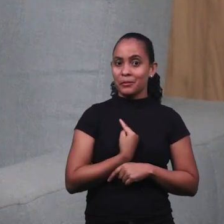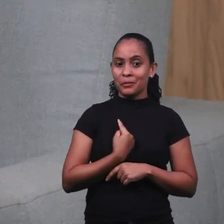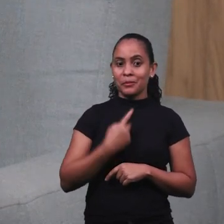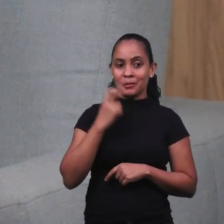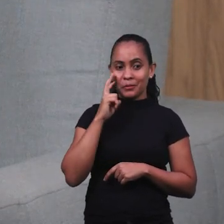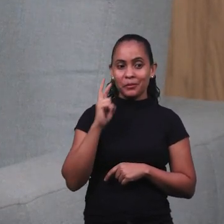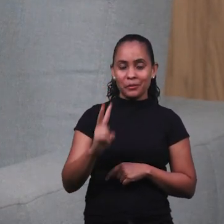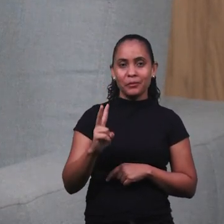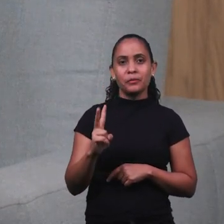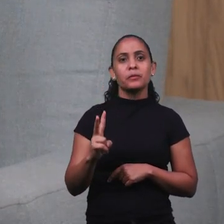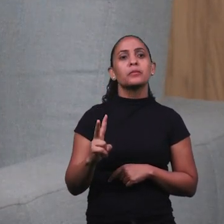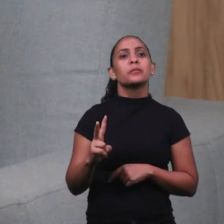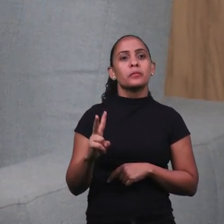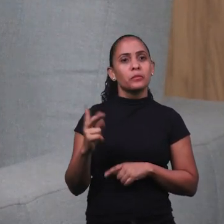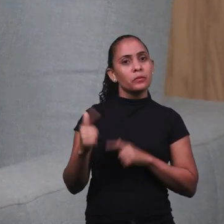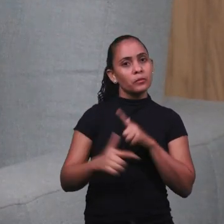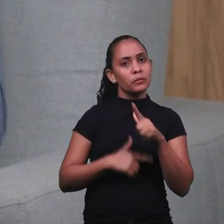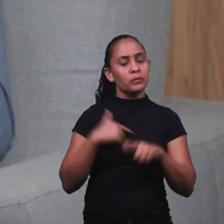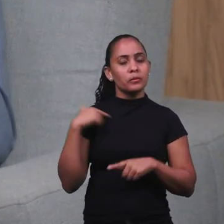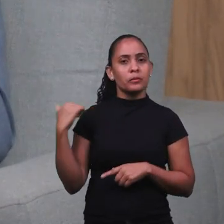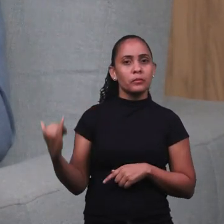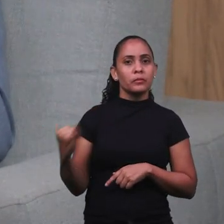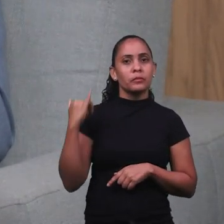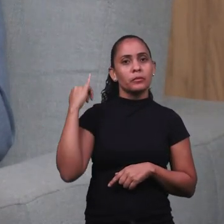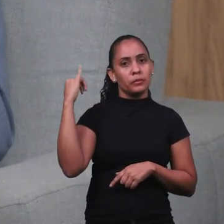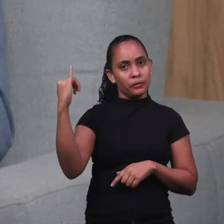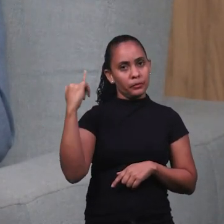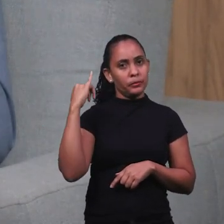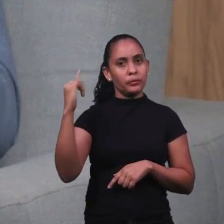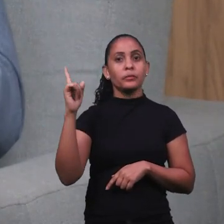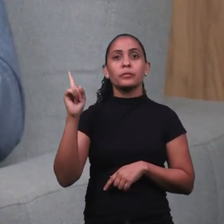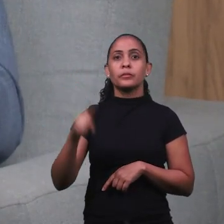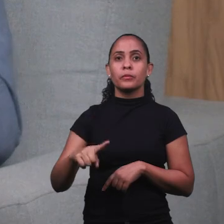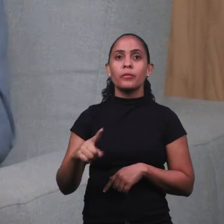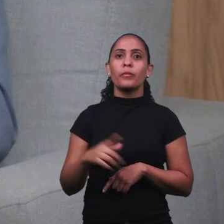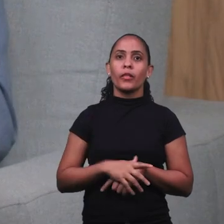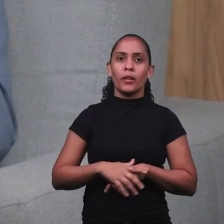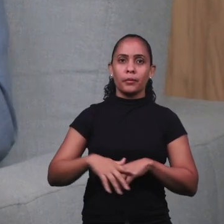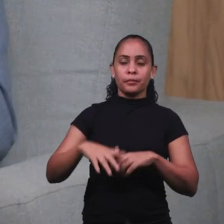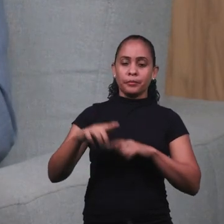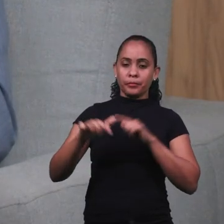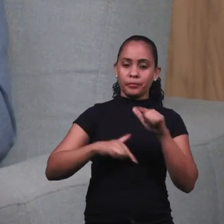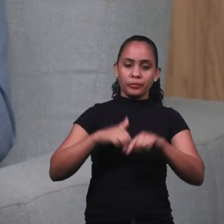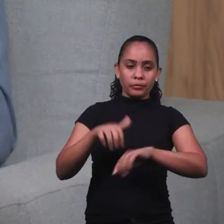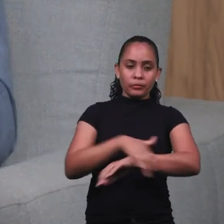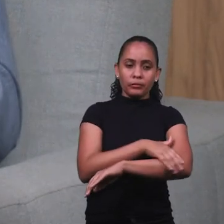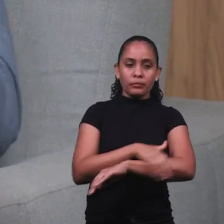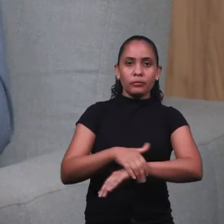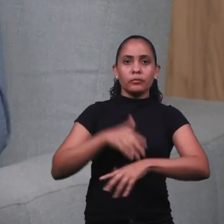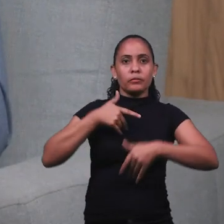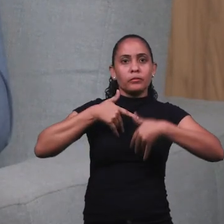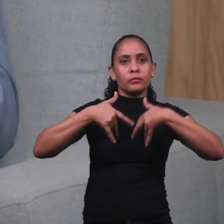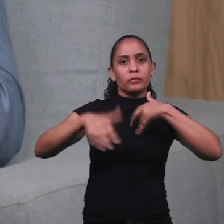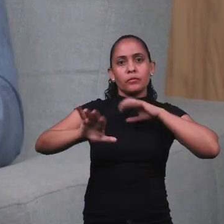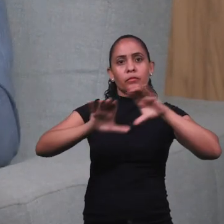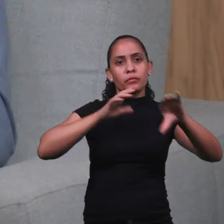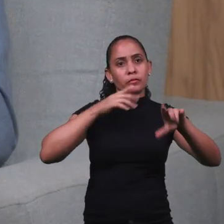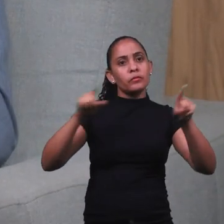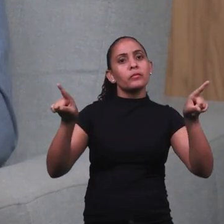resultado, fruto de um trabalho tão importante que as igrejas fazem, que é a serenata. E isso também faz parte